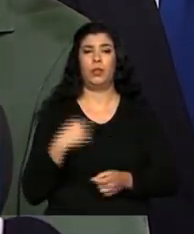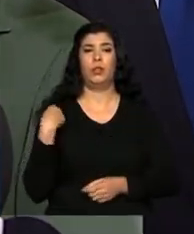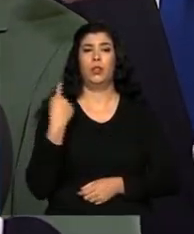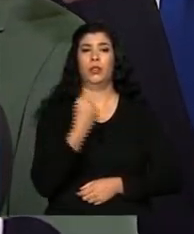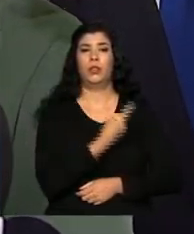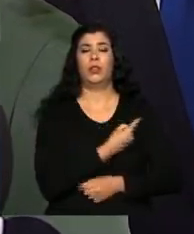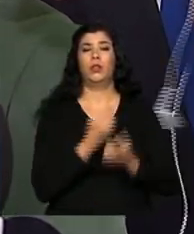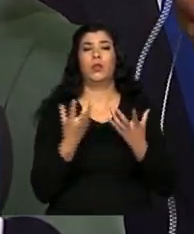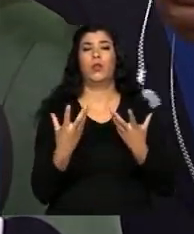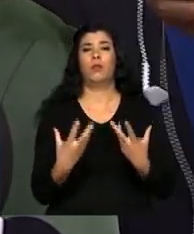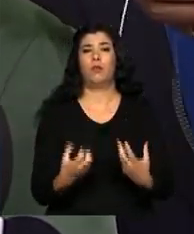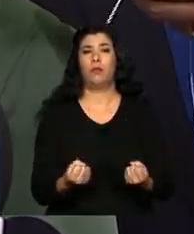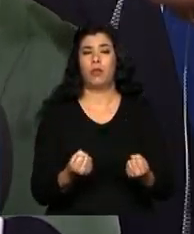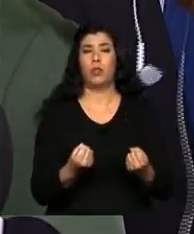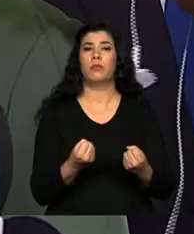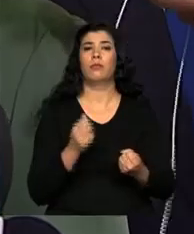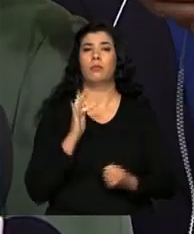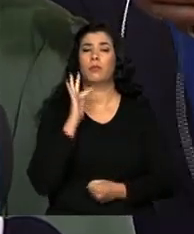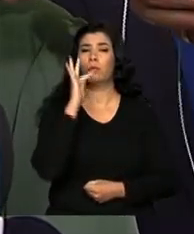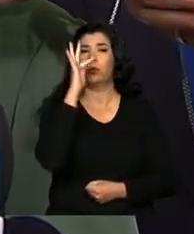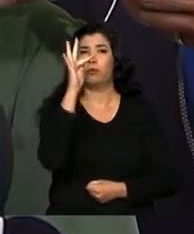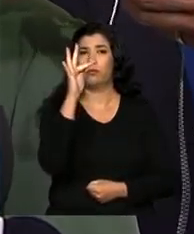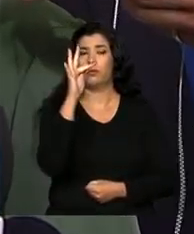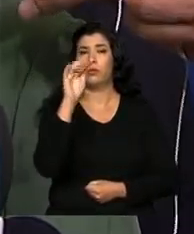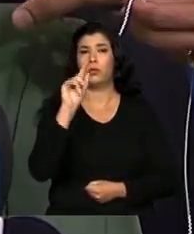nós iremos também lançar